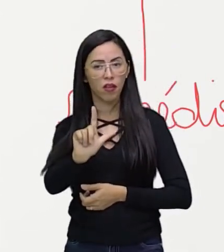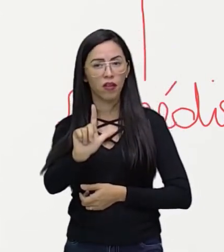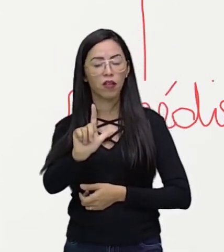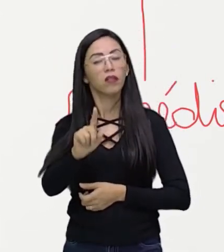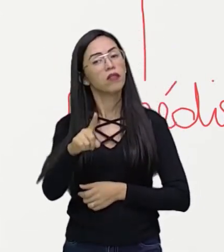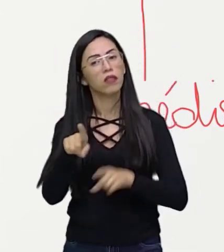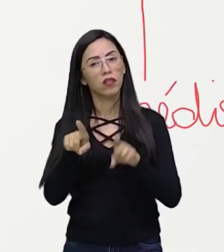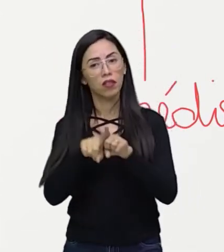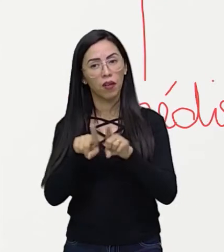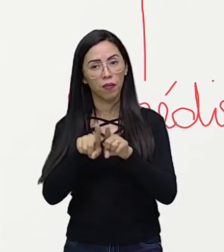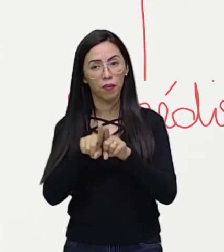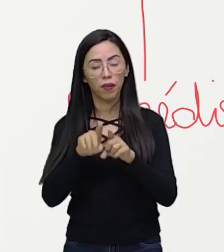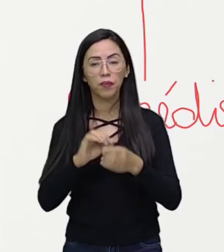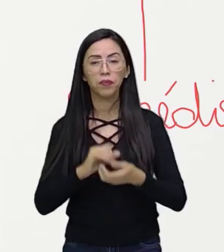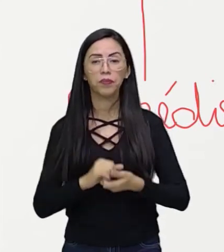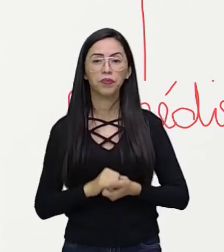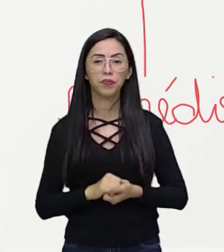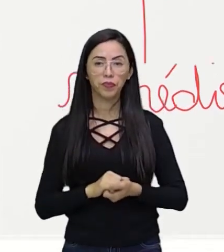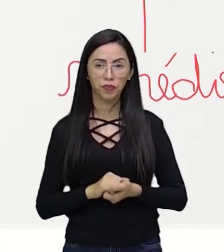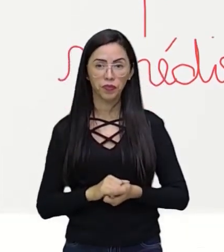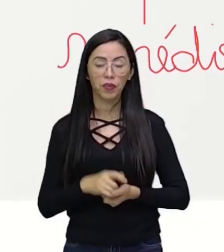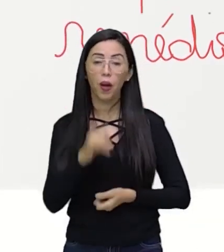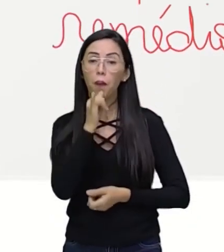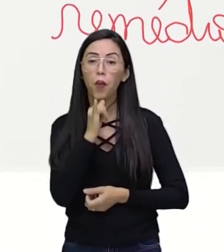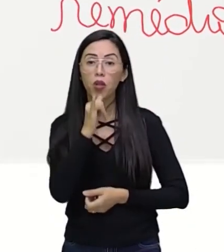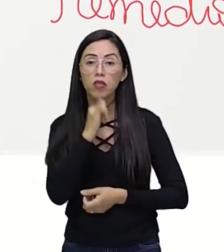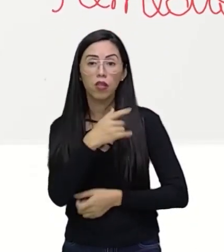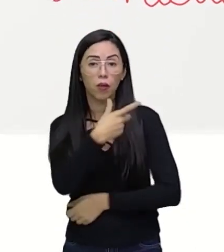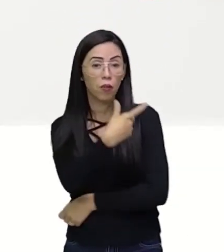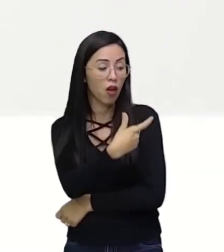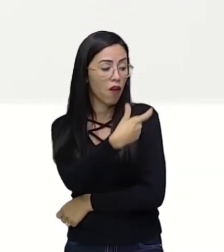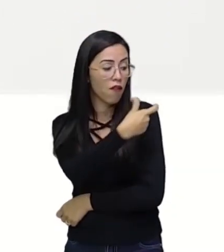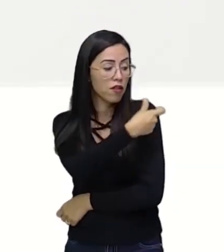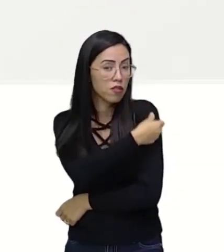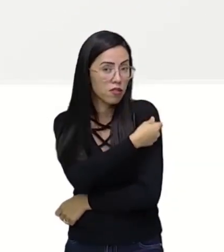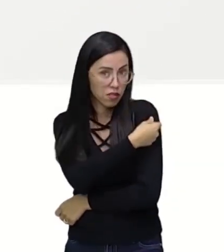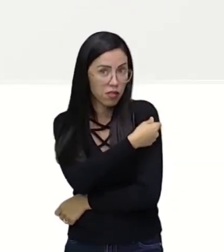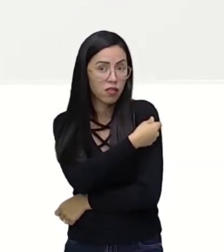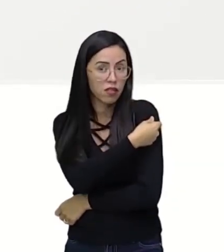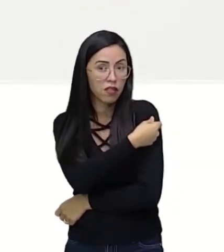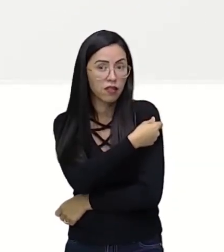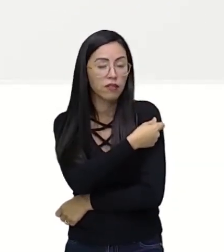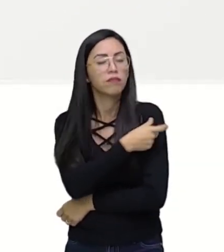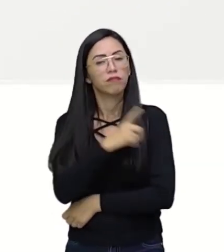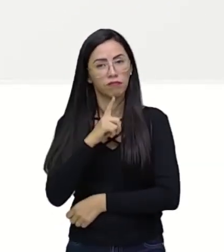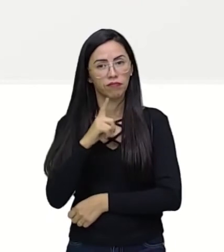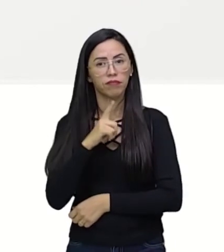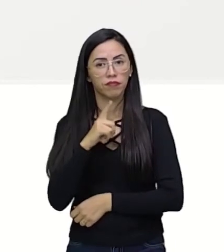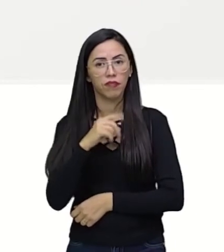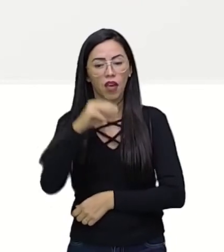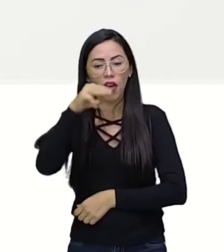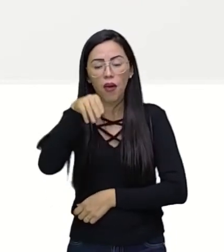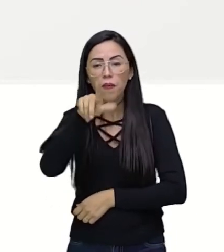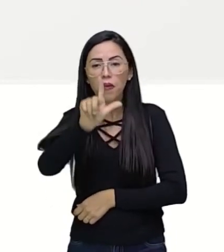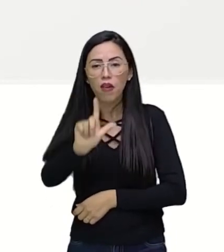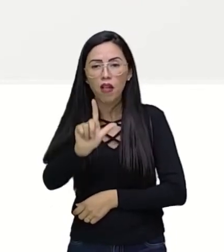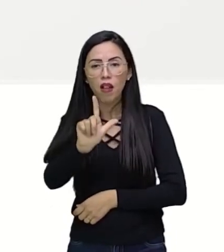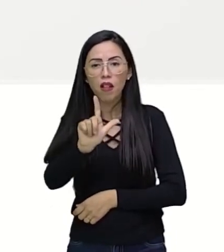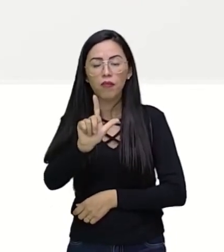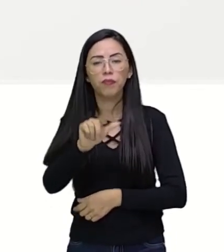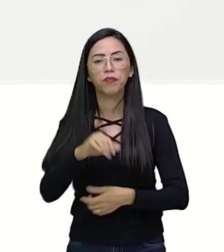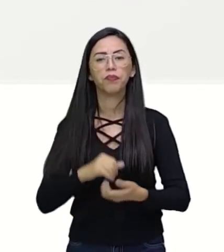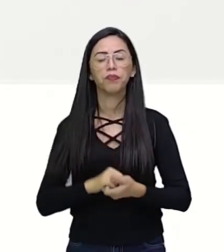PETs, né, PET, né? E temos o ml, que é o mililitro,